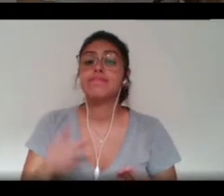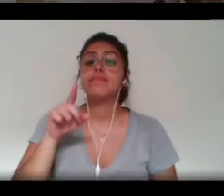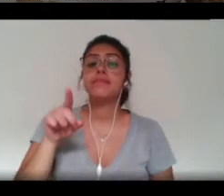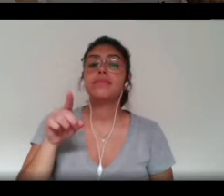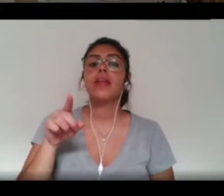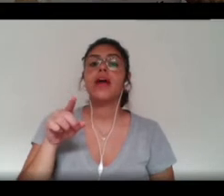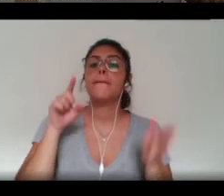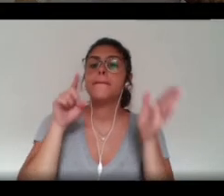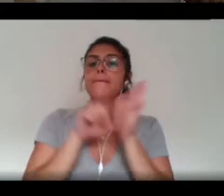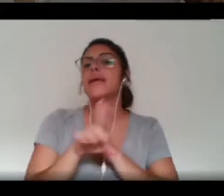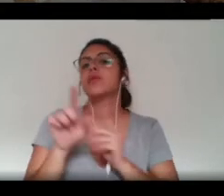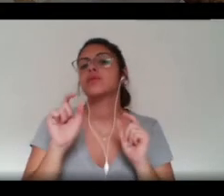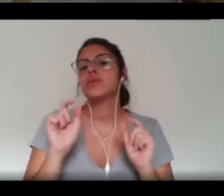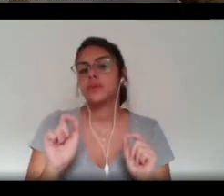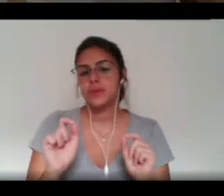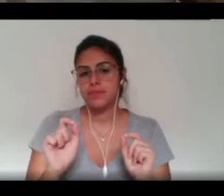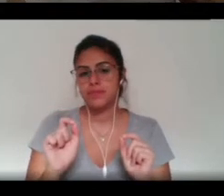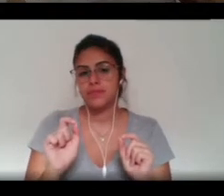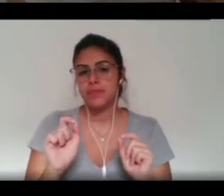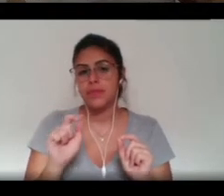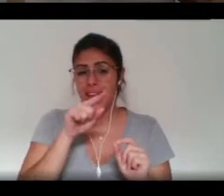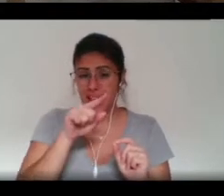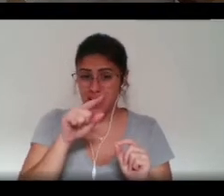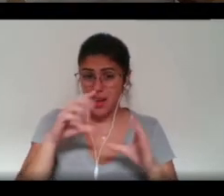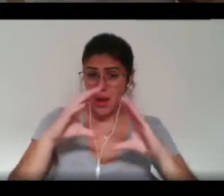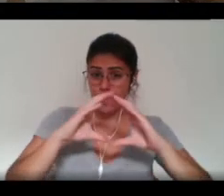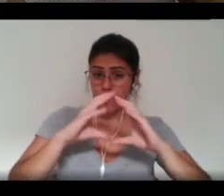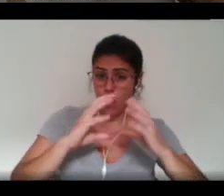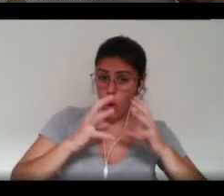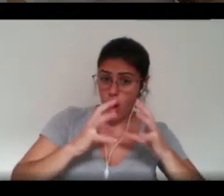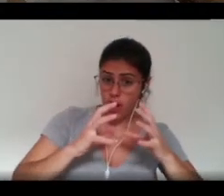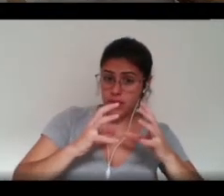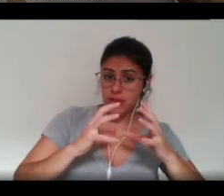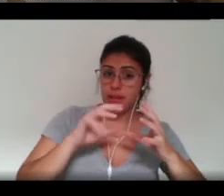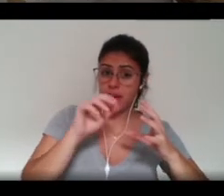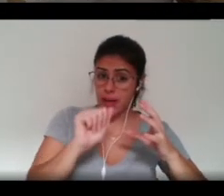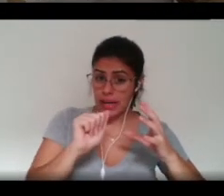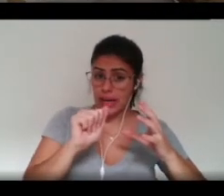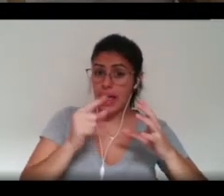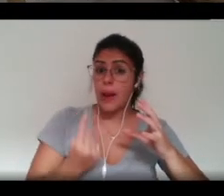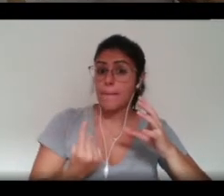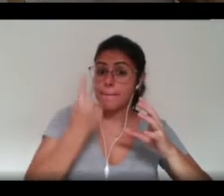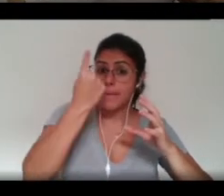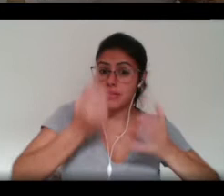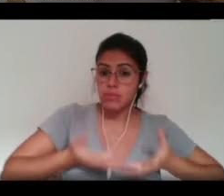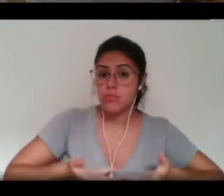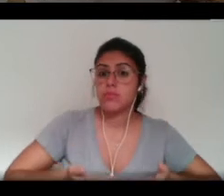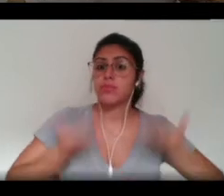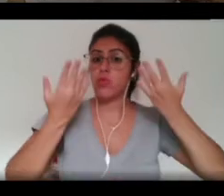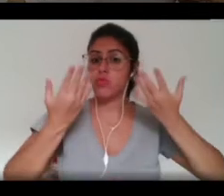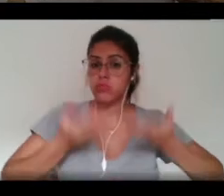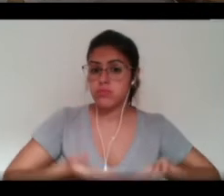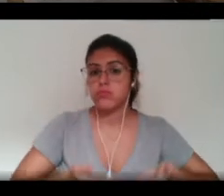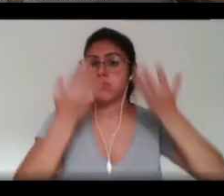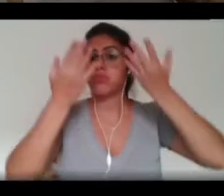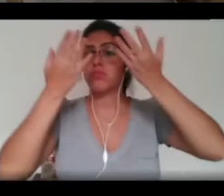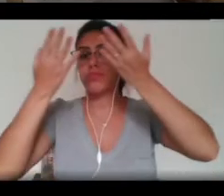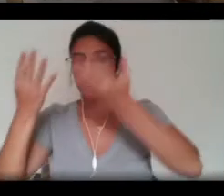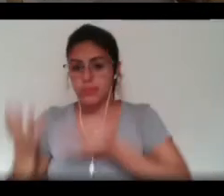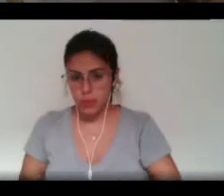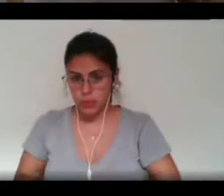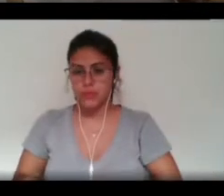E ele quer saber o seguinte, essa bola A aqui, ela é jogada para cima. Então, ela possui uma